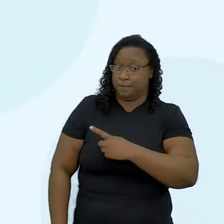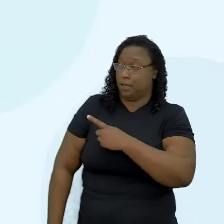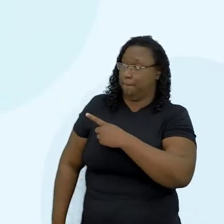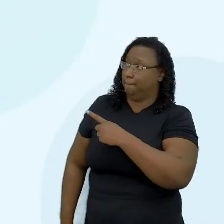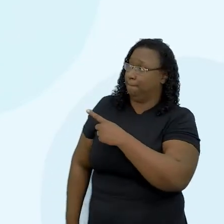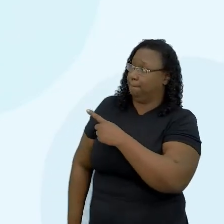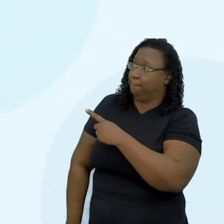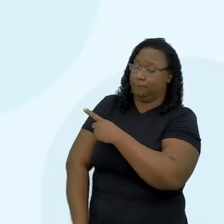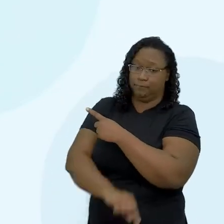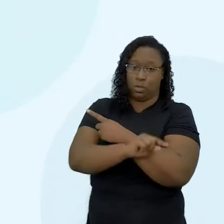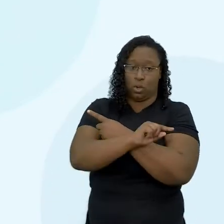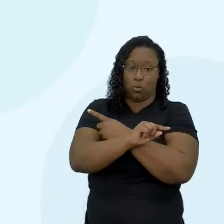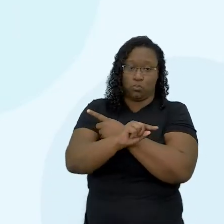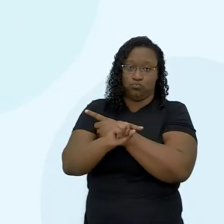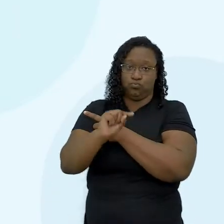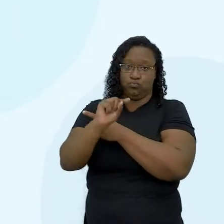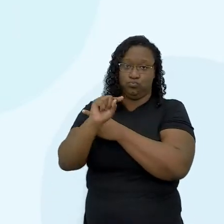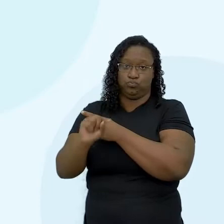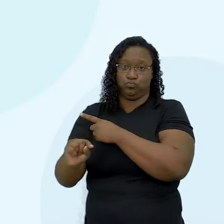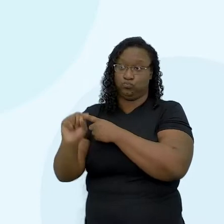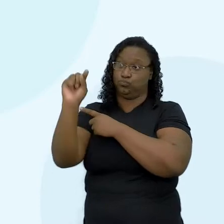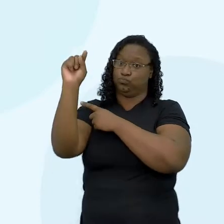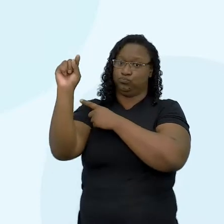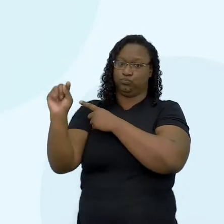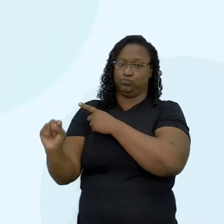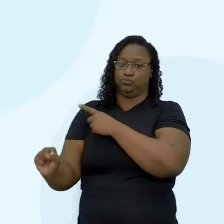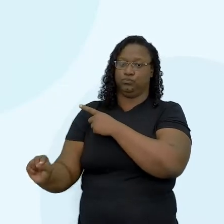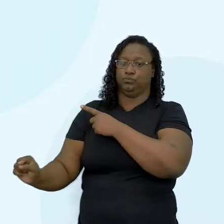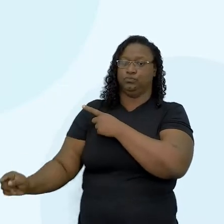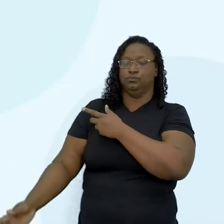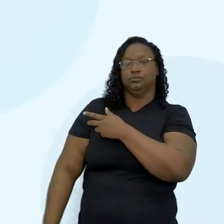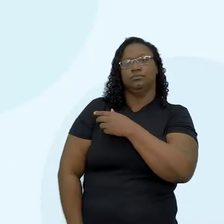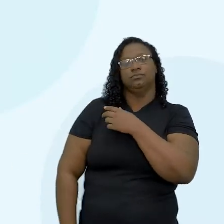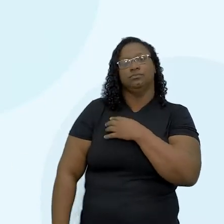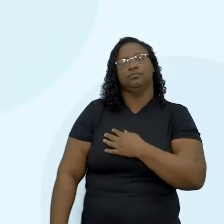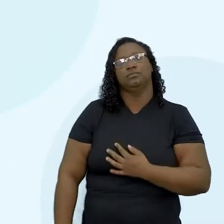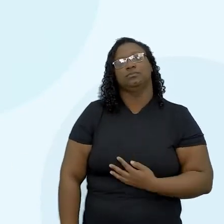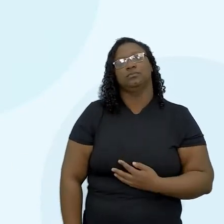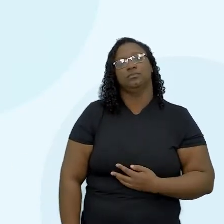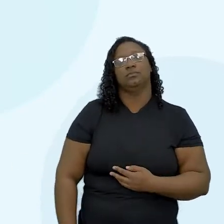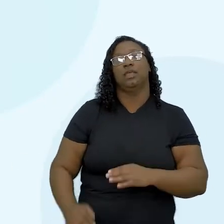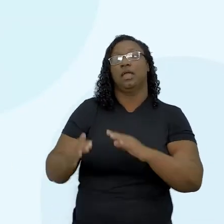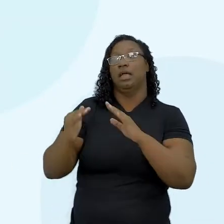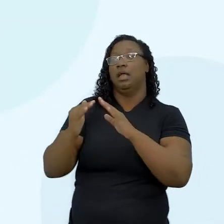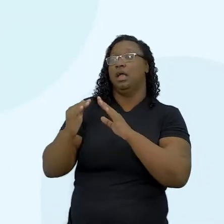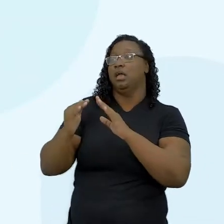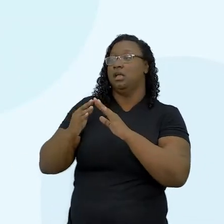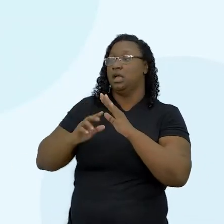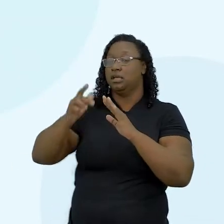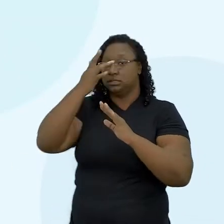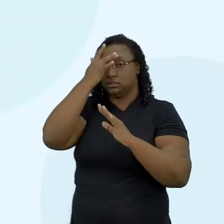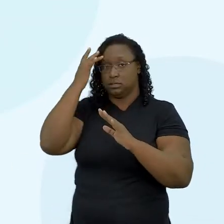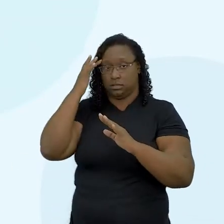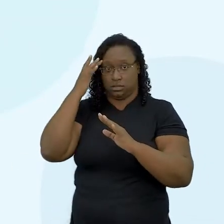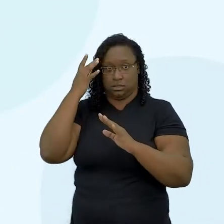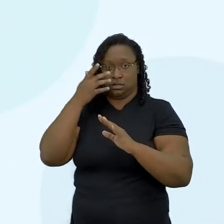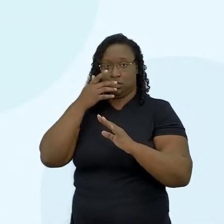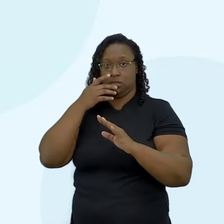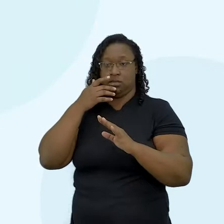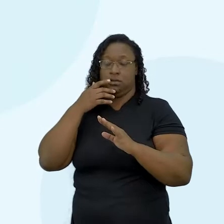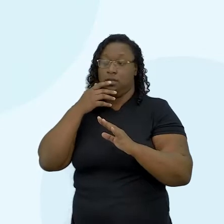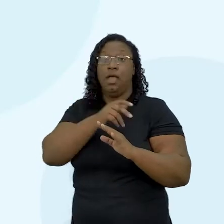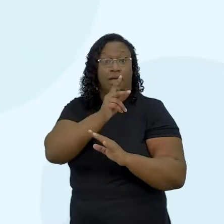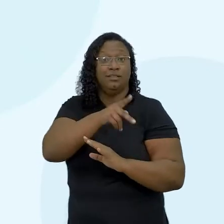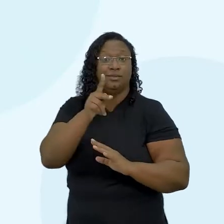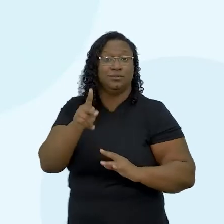Este gráfico aí que eu peguei é um gráfico da casa, de consumo da casa da professora Ilana, que é uma professora,